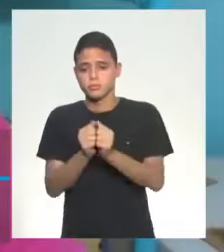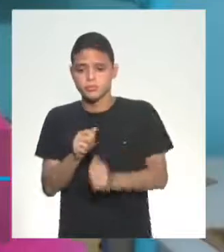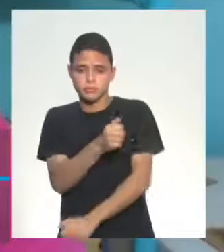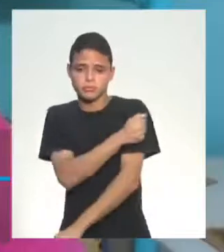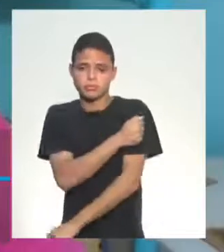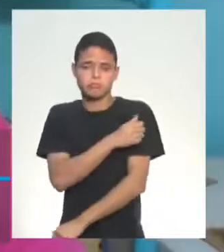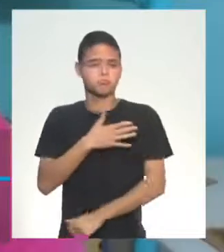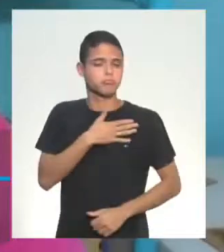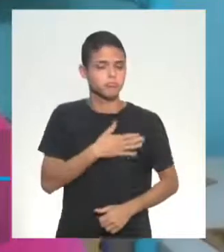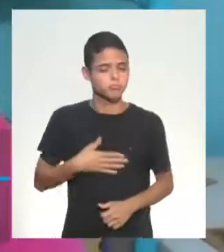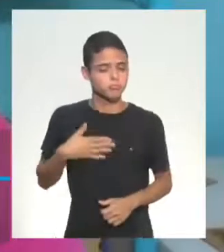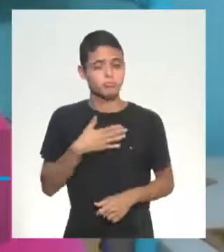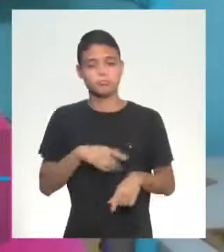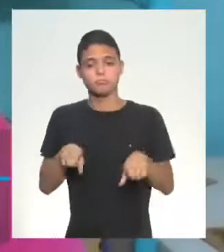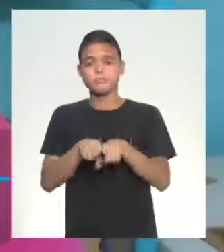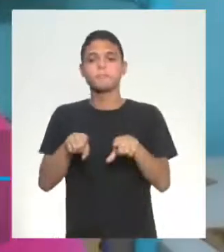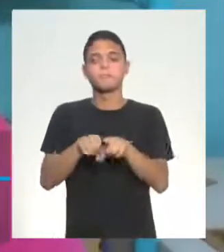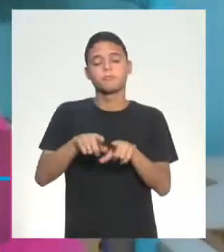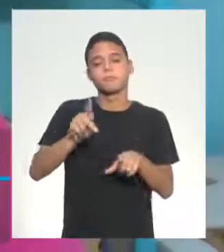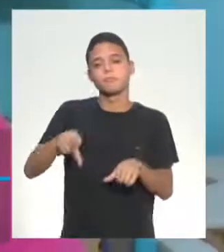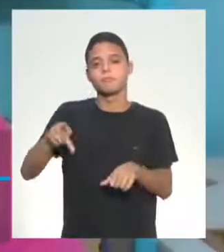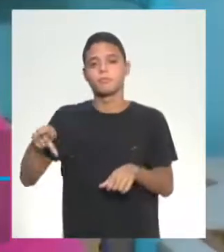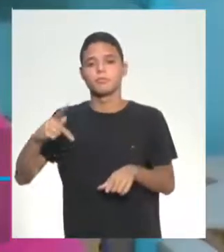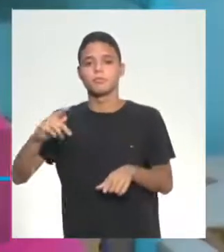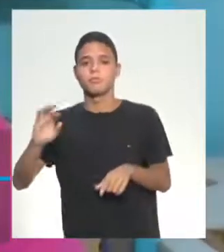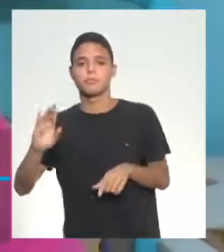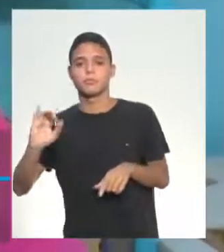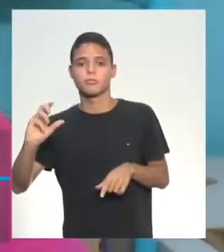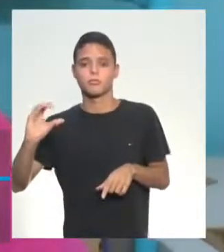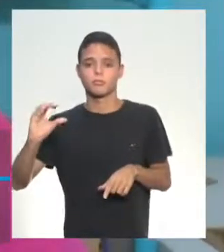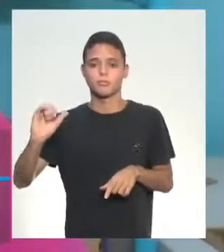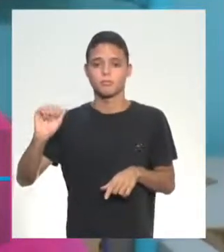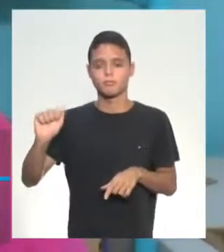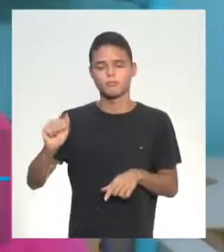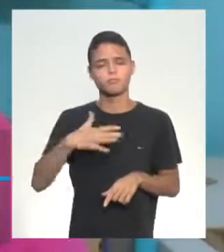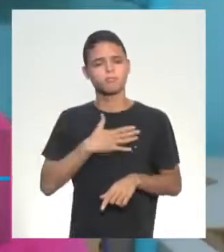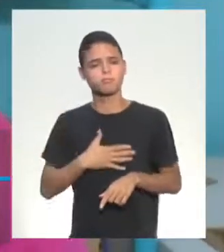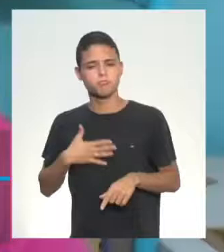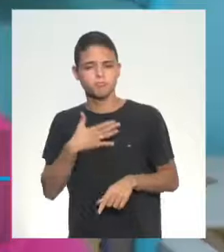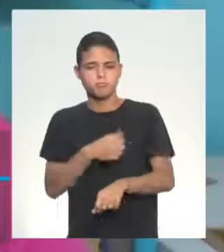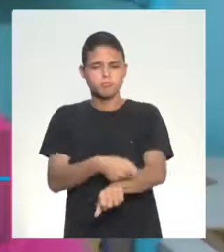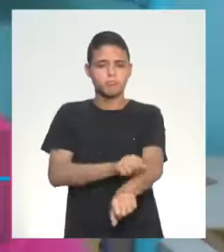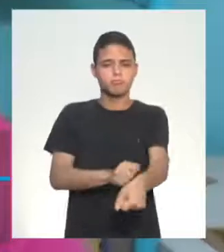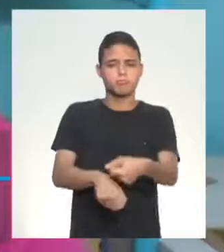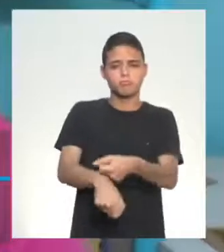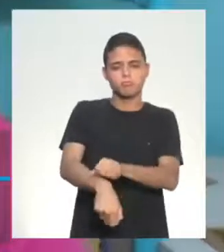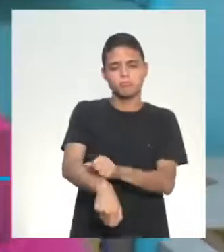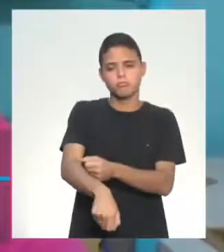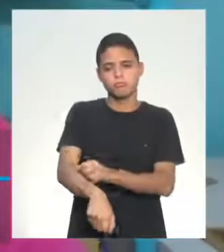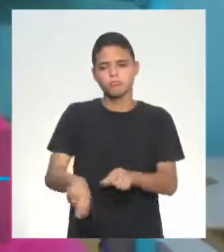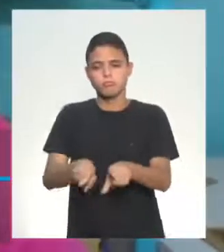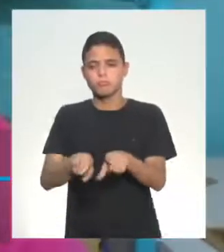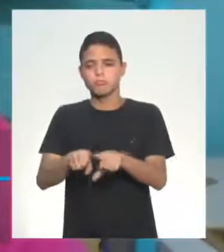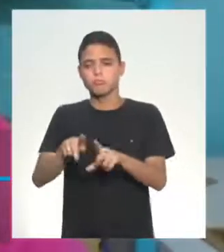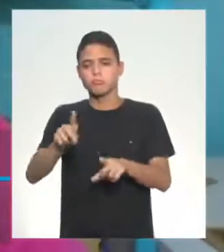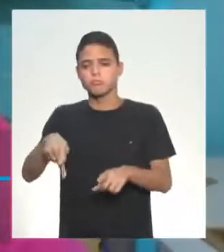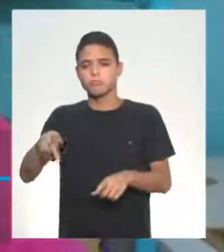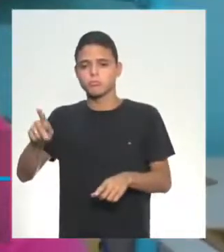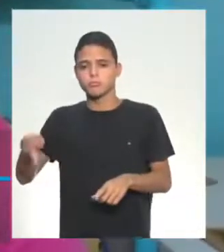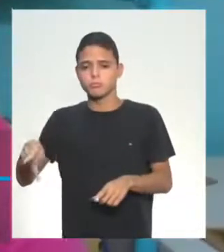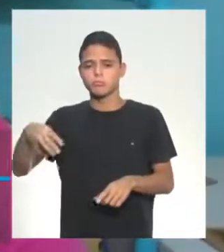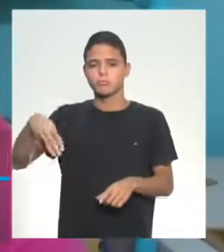Esther, a professora Patrícia disse que estão adorando essa aula Mão na Massa. E o professor Maurício, Marcelo, ele perguntou